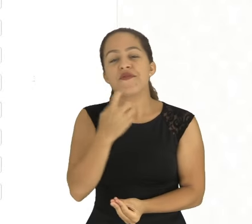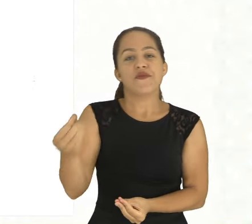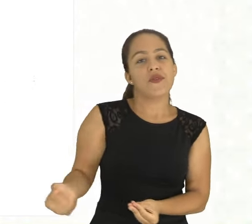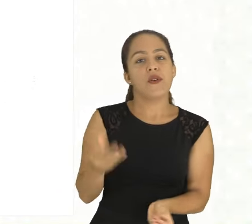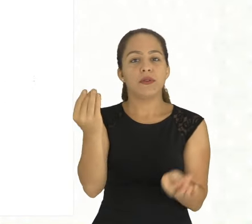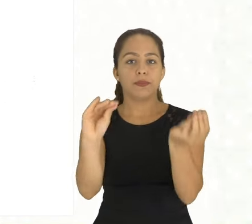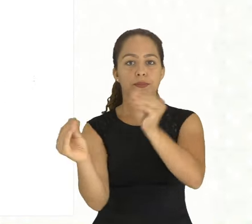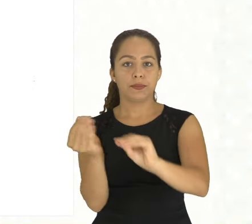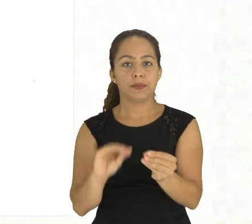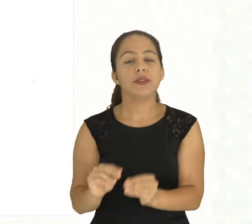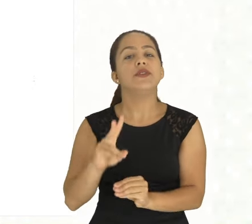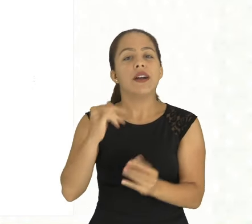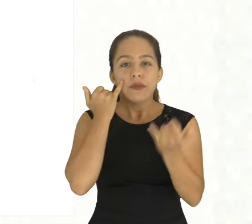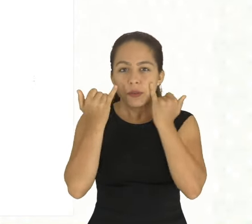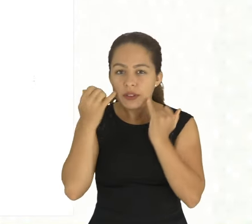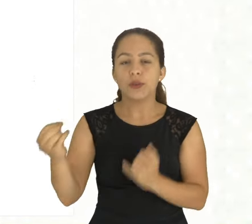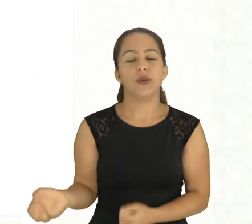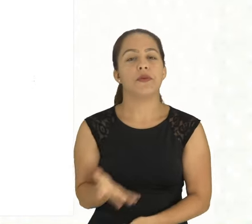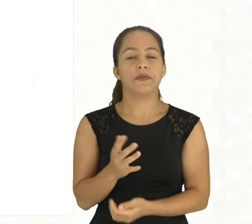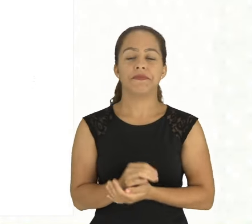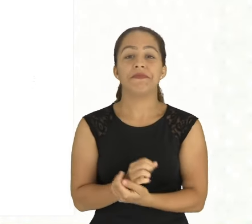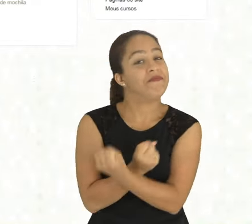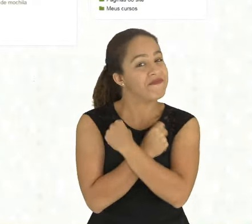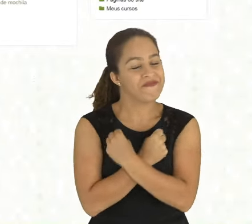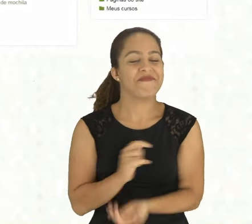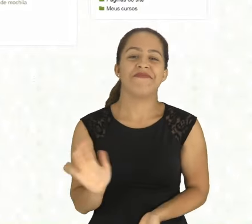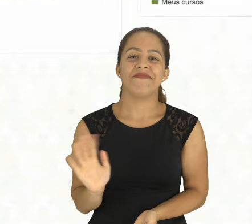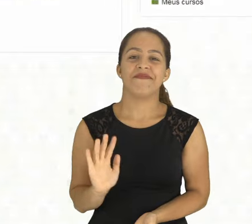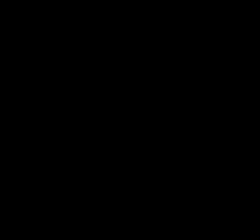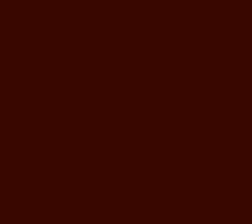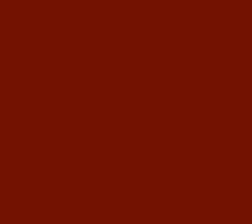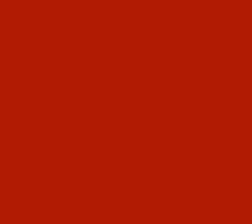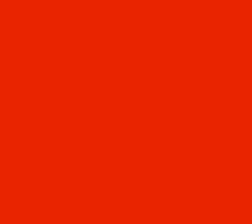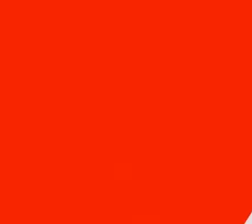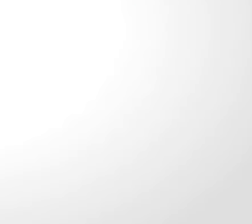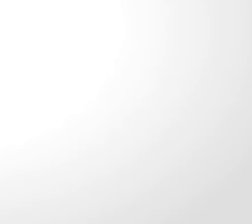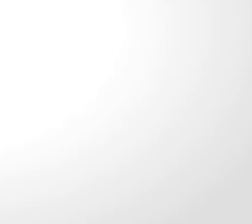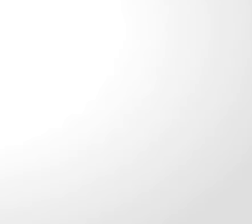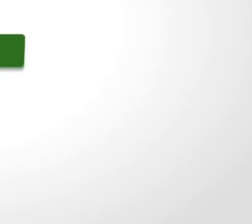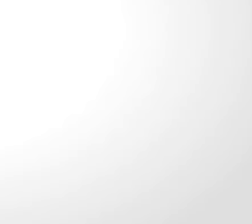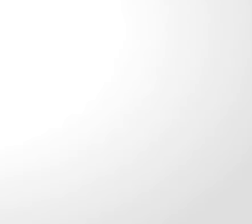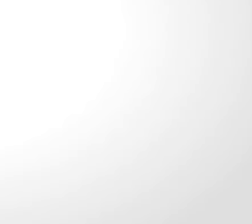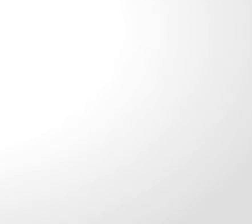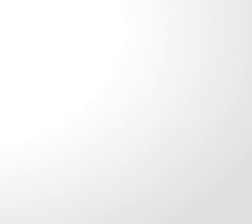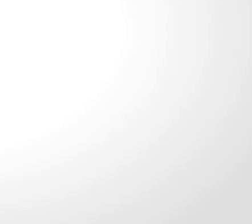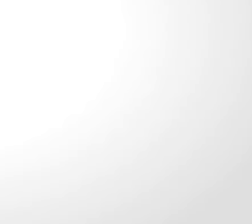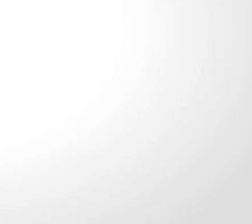pronto. Suas informações estarão atualizadas. Abraço e até mais!